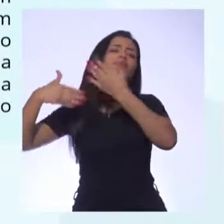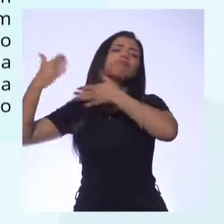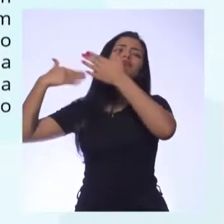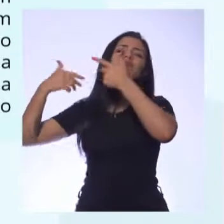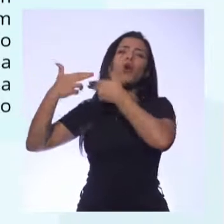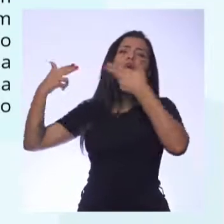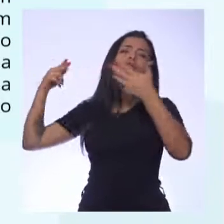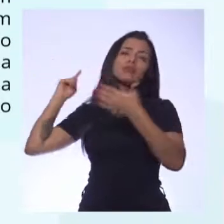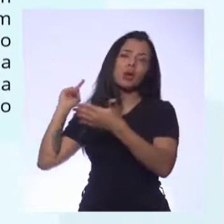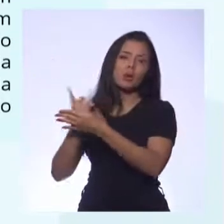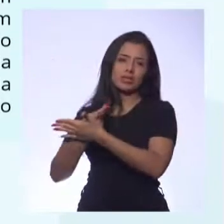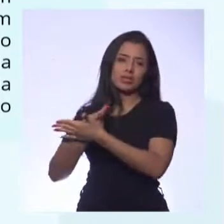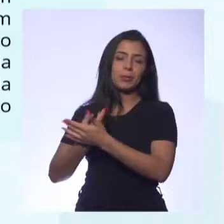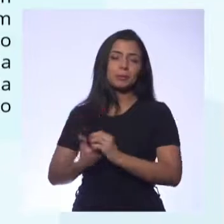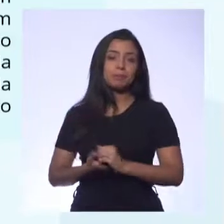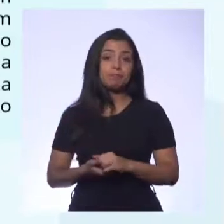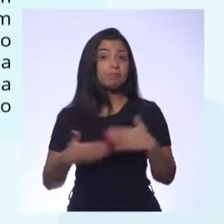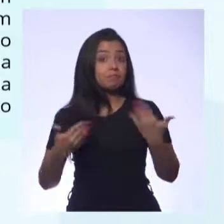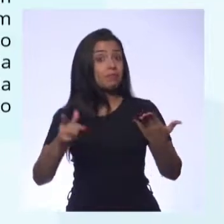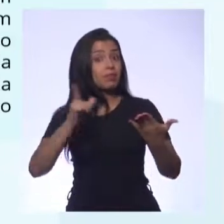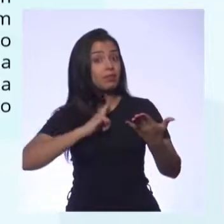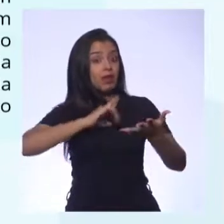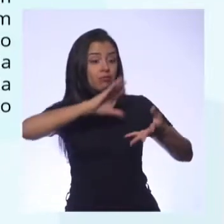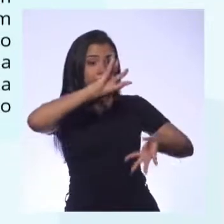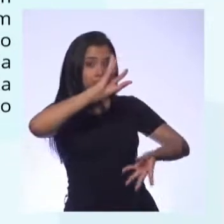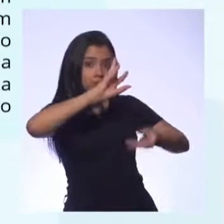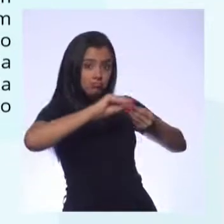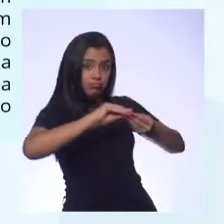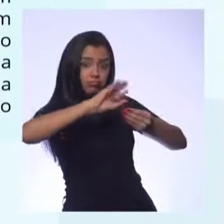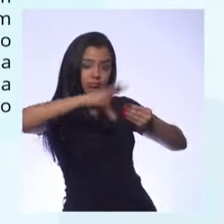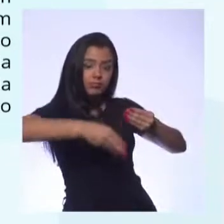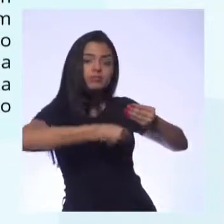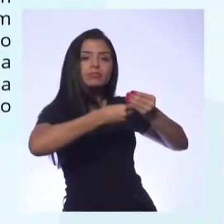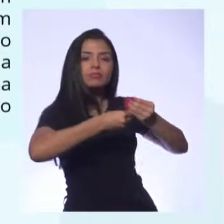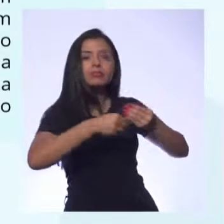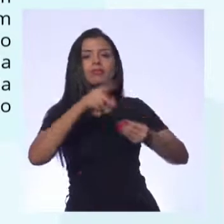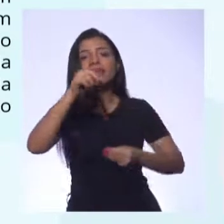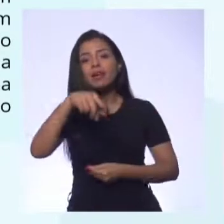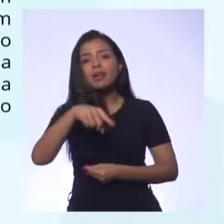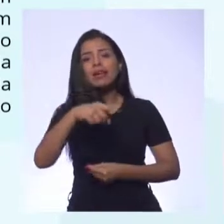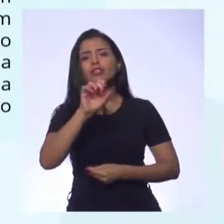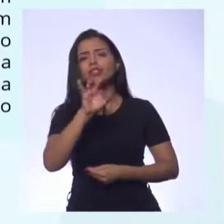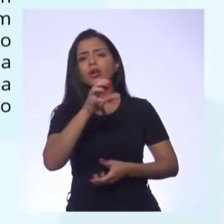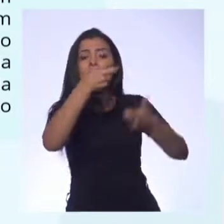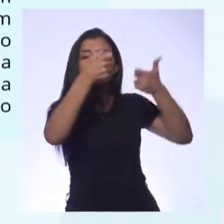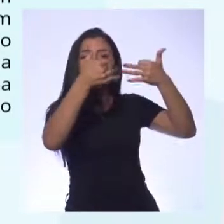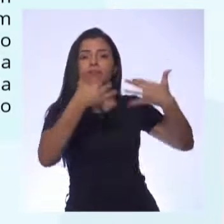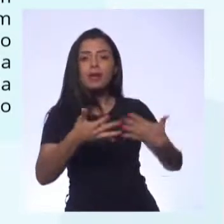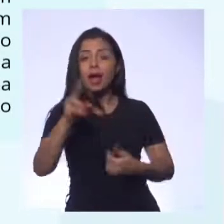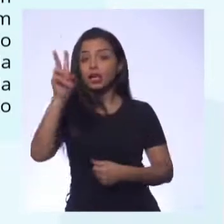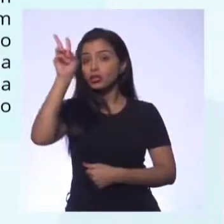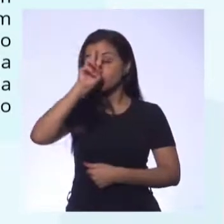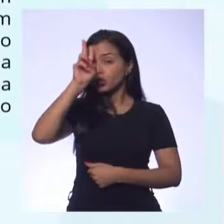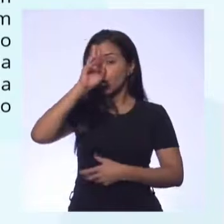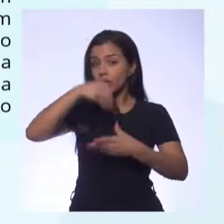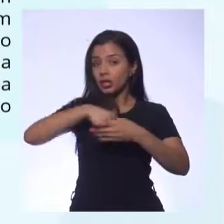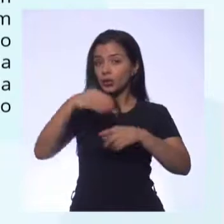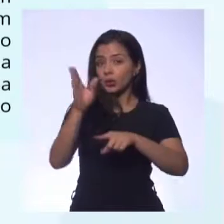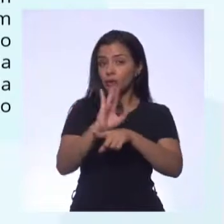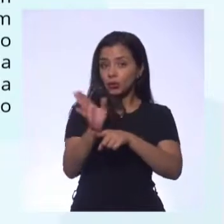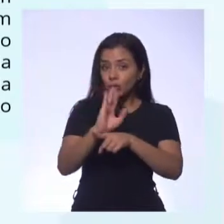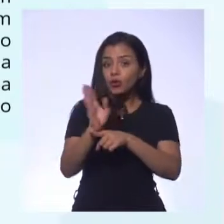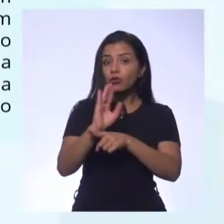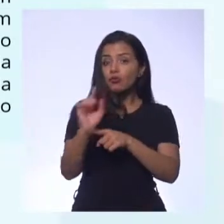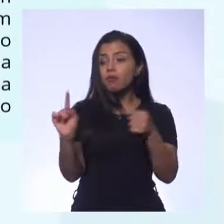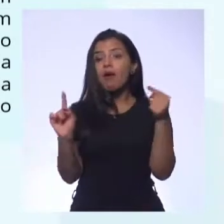do passado. Então, nós temos aí a sinopse, que é falando um pouquinho de como que é a história, o que essa